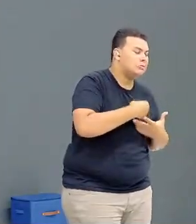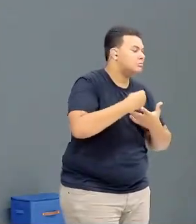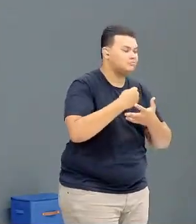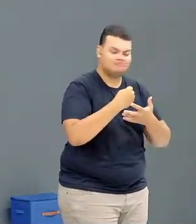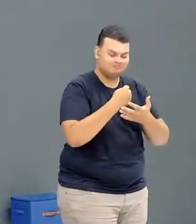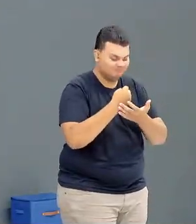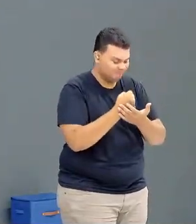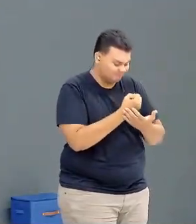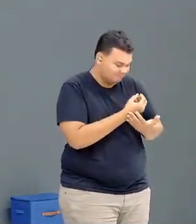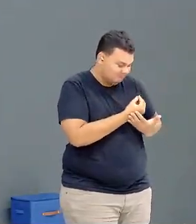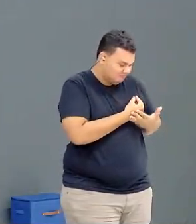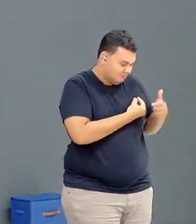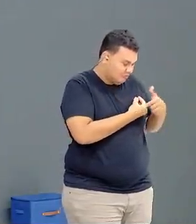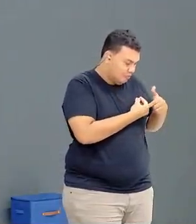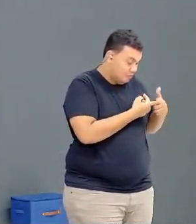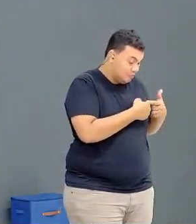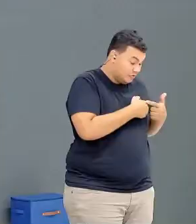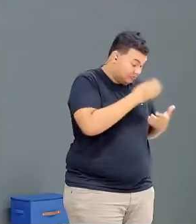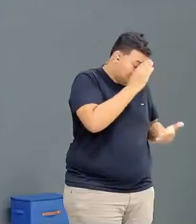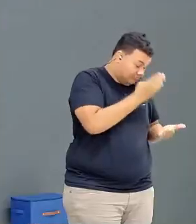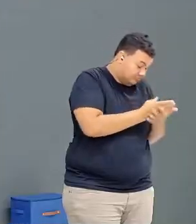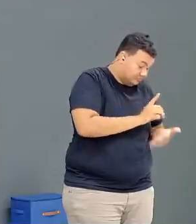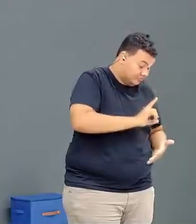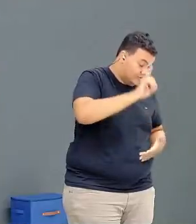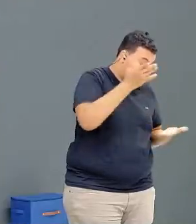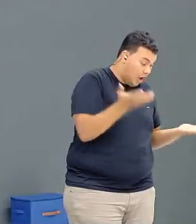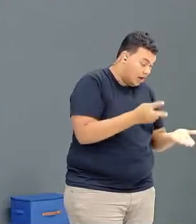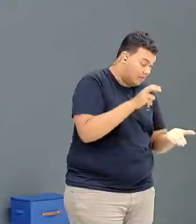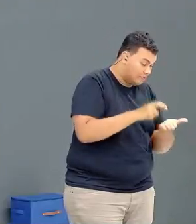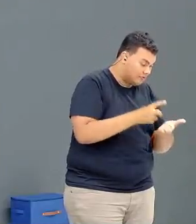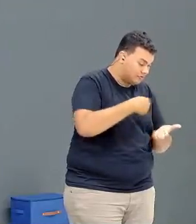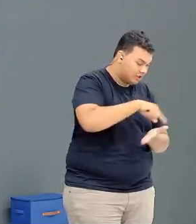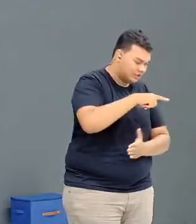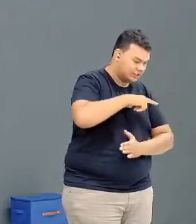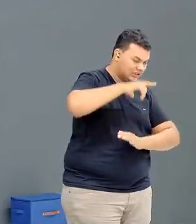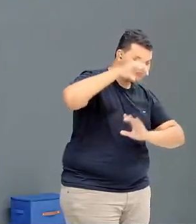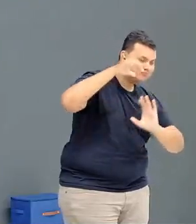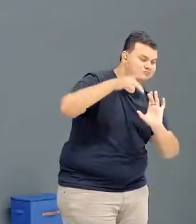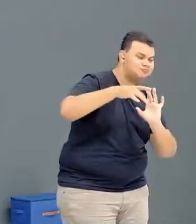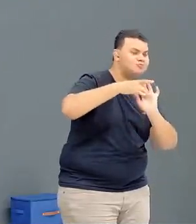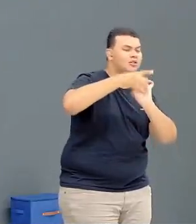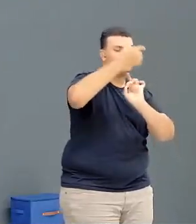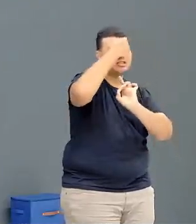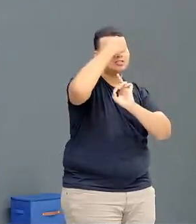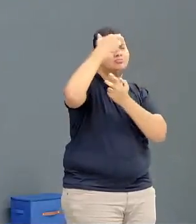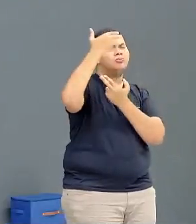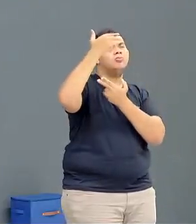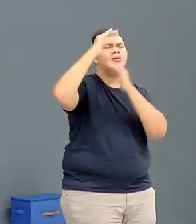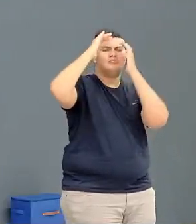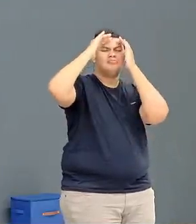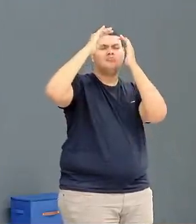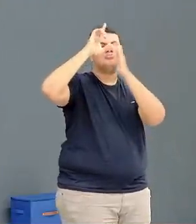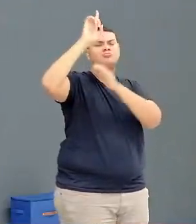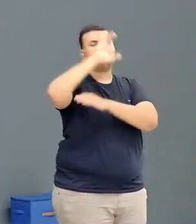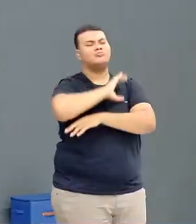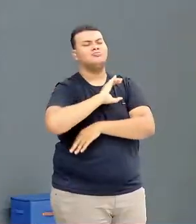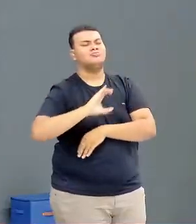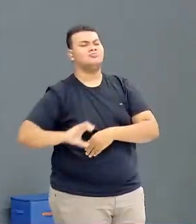coração, porque nós levamos nesta manhã o nosso pensamento cativo à obediência de